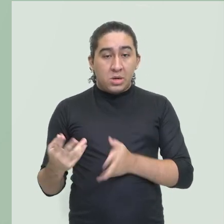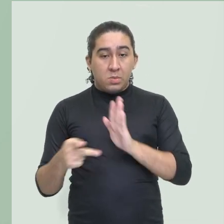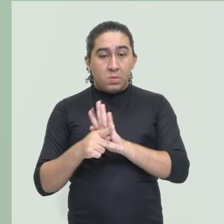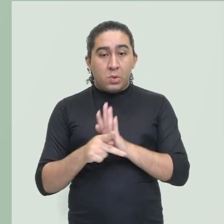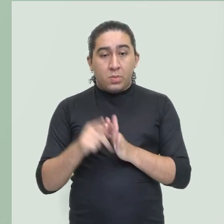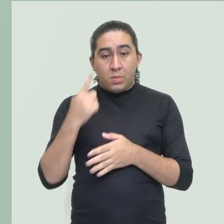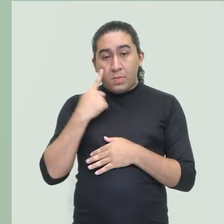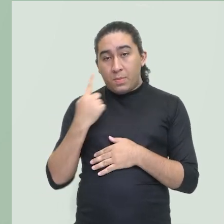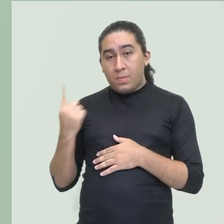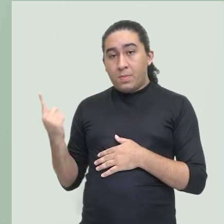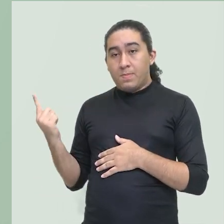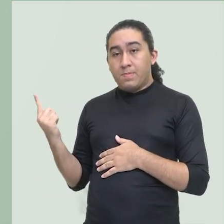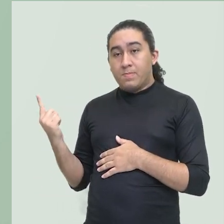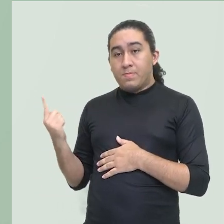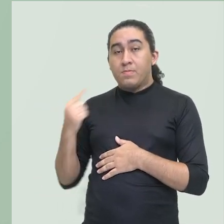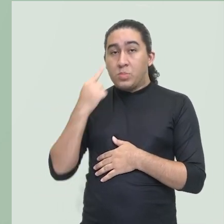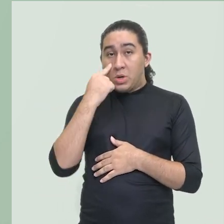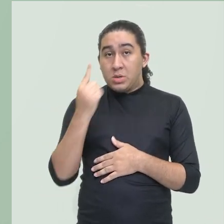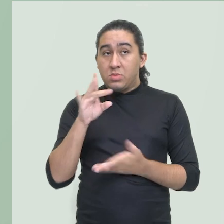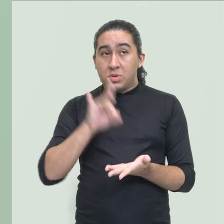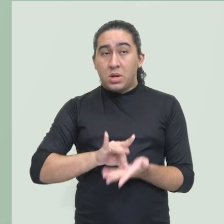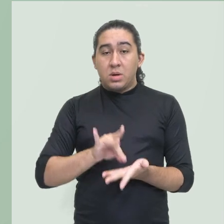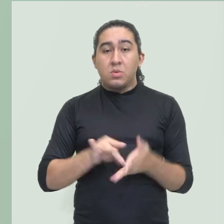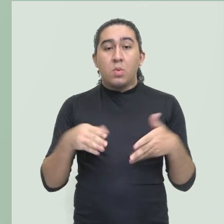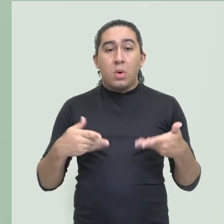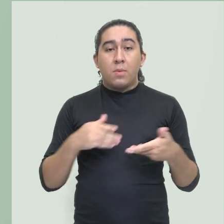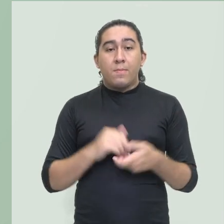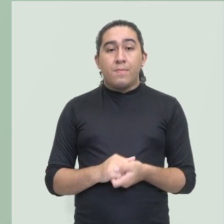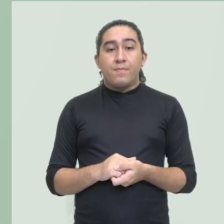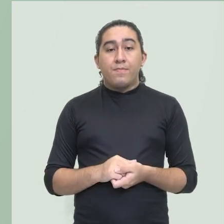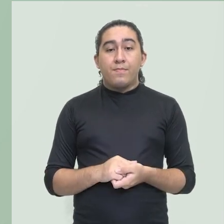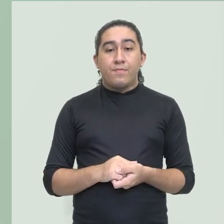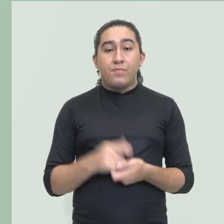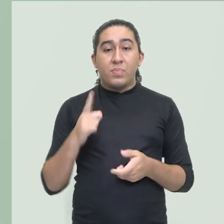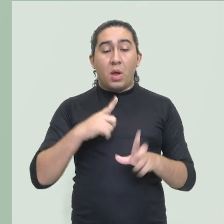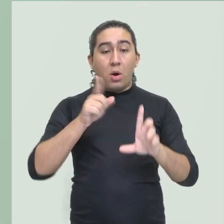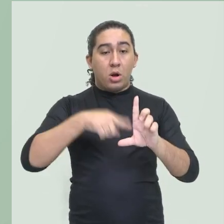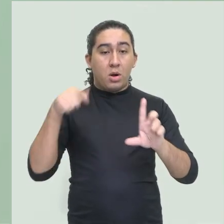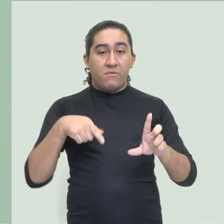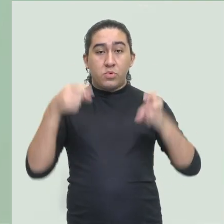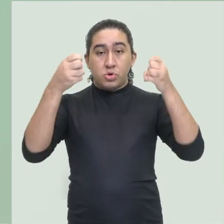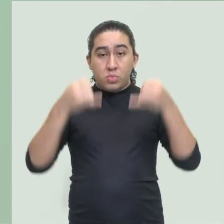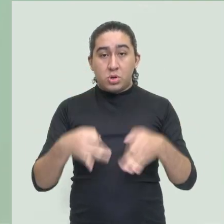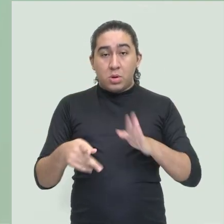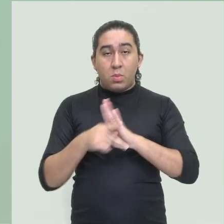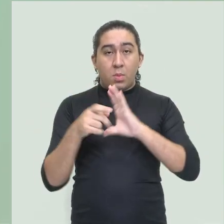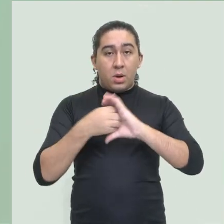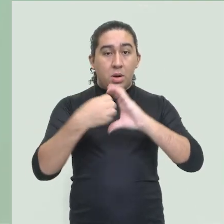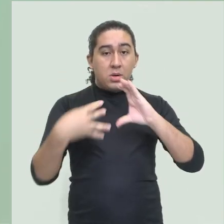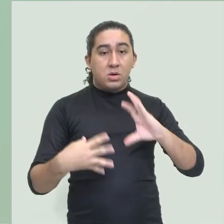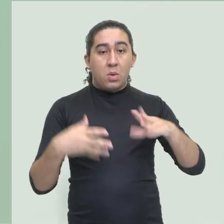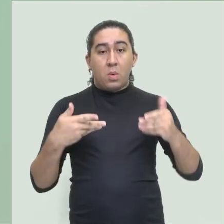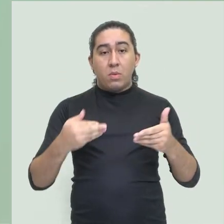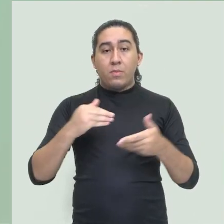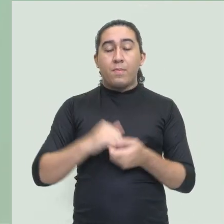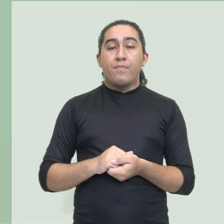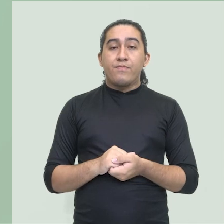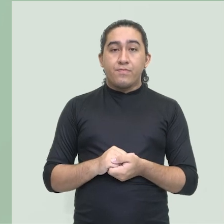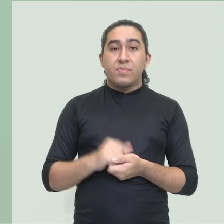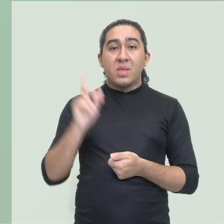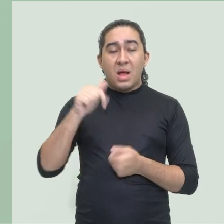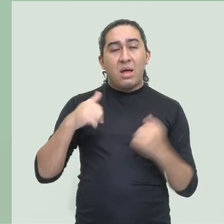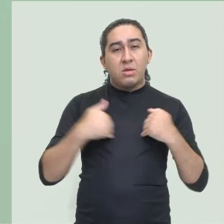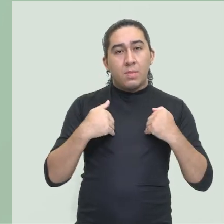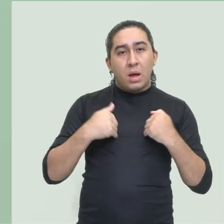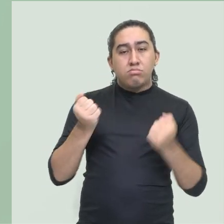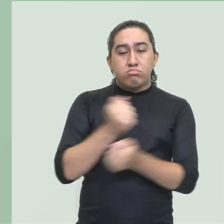para vocês aqui uma coisa bem interessante, que é esse gráfico falando um pouquinho das características de fauna e flora,